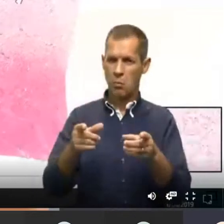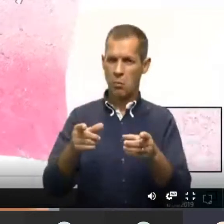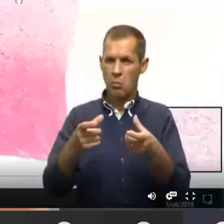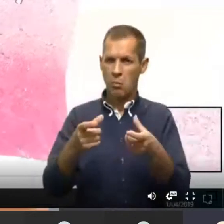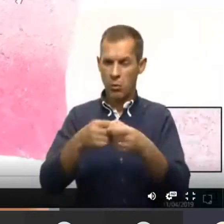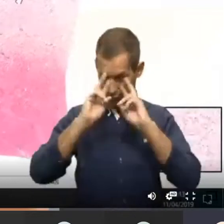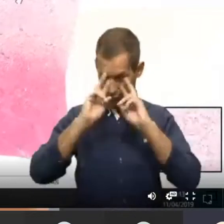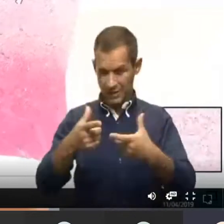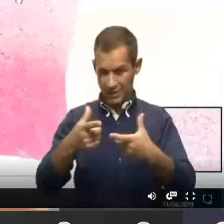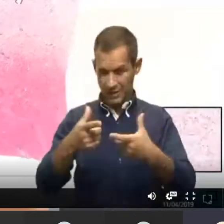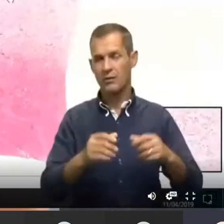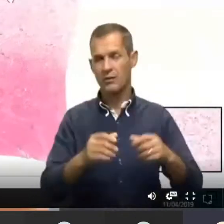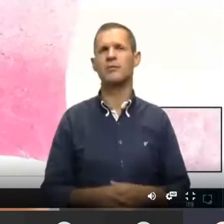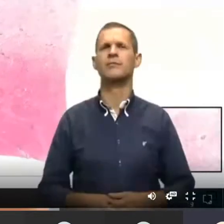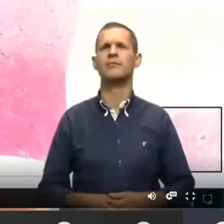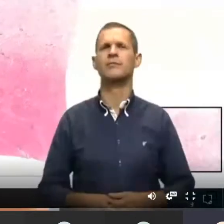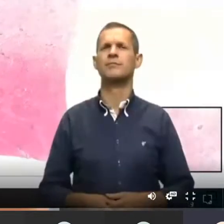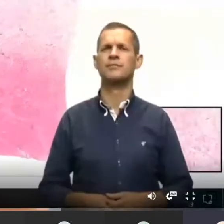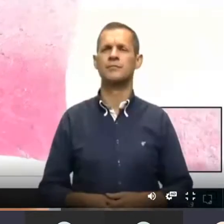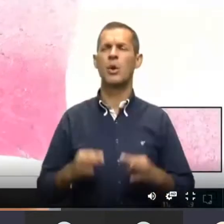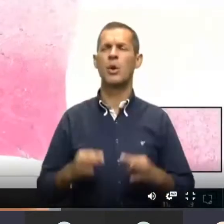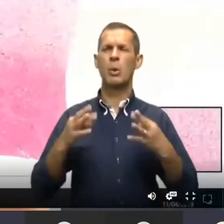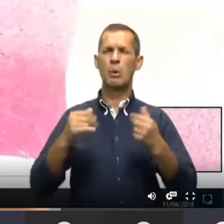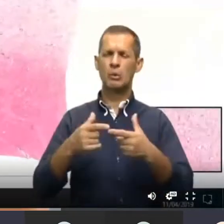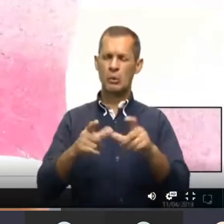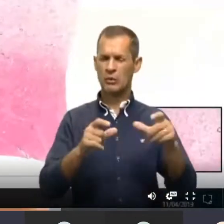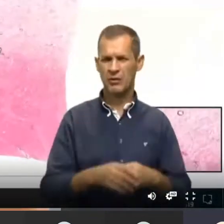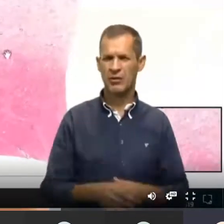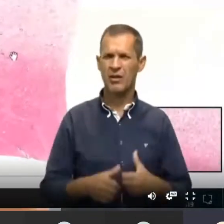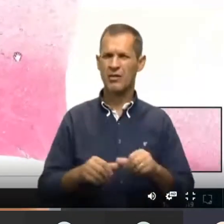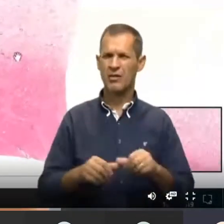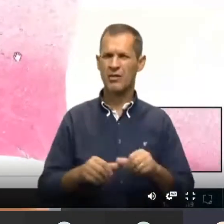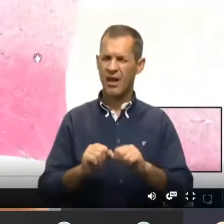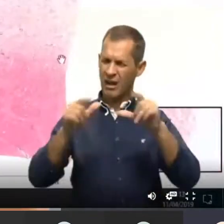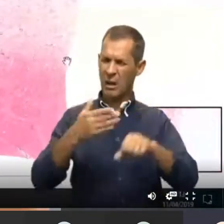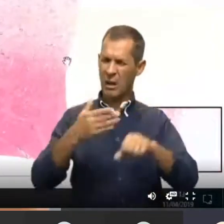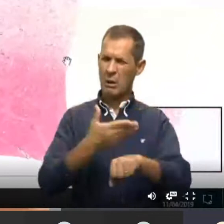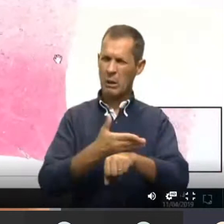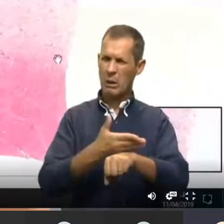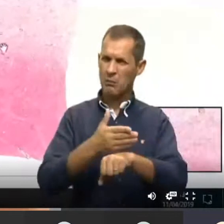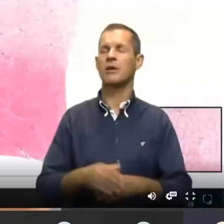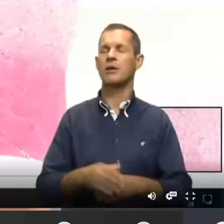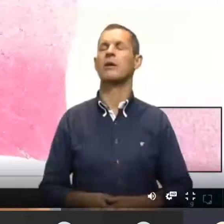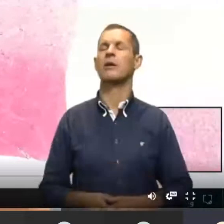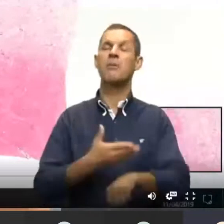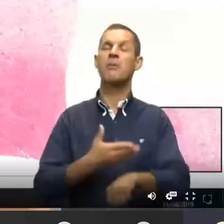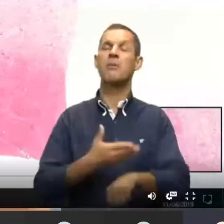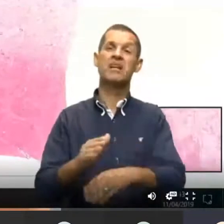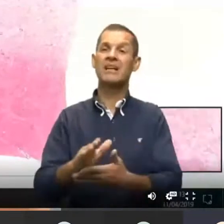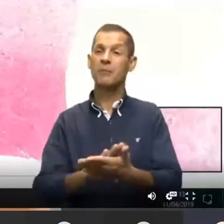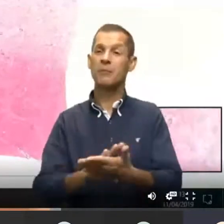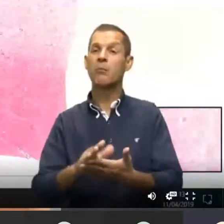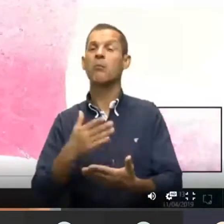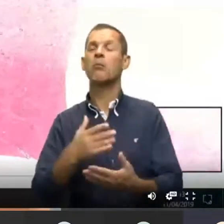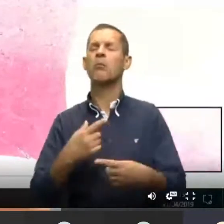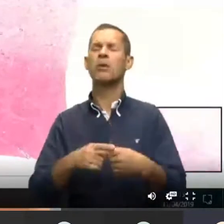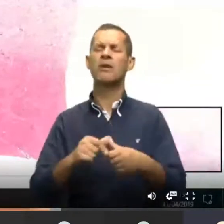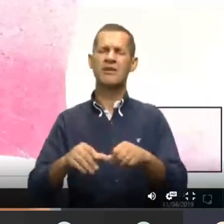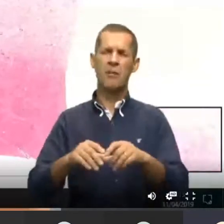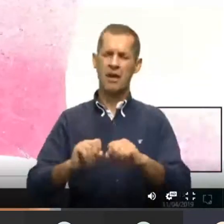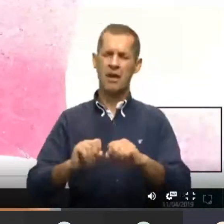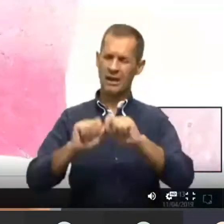né? Olhem essa região aqui. Toda essa região ela está mais clara, né? Menos eosinofílica. E por que ela vai